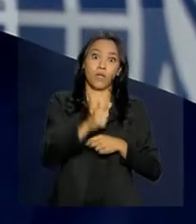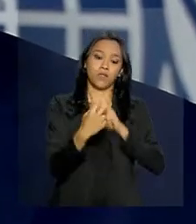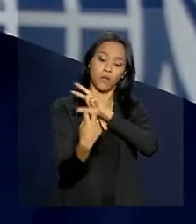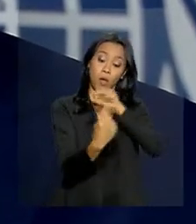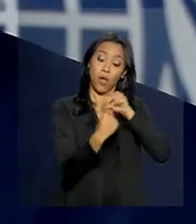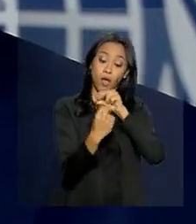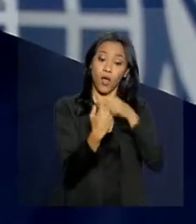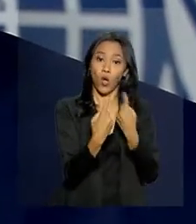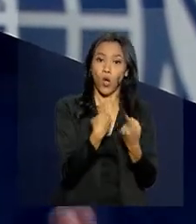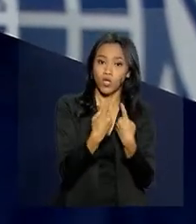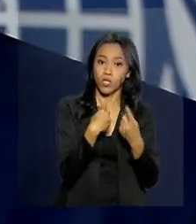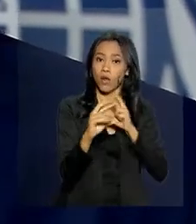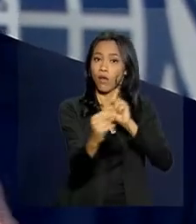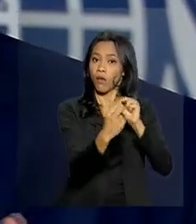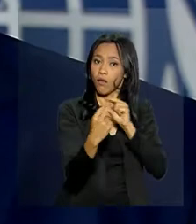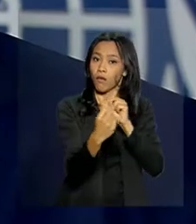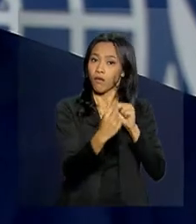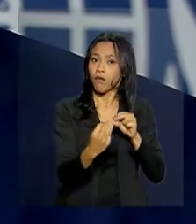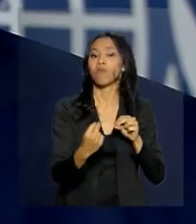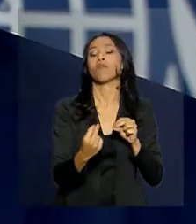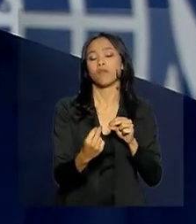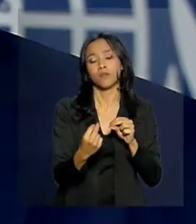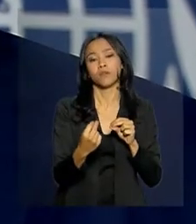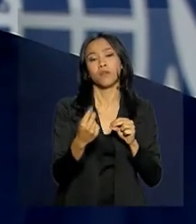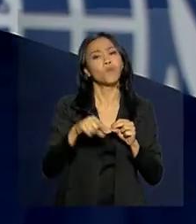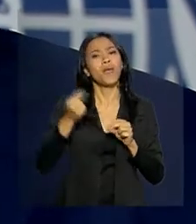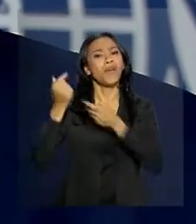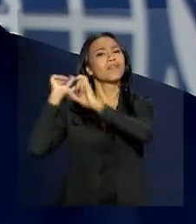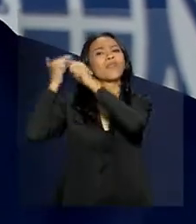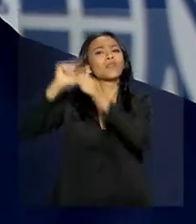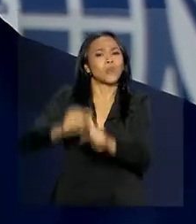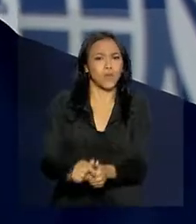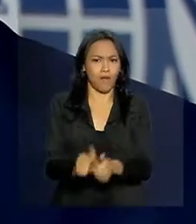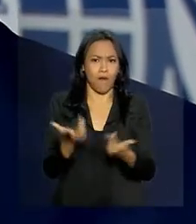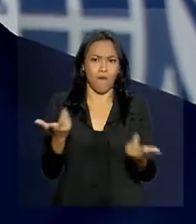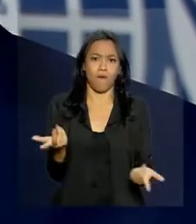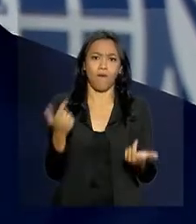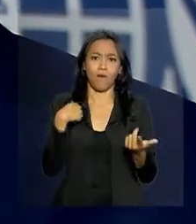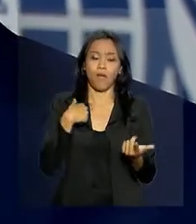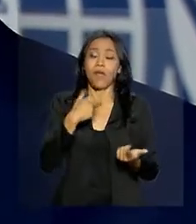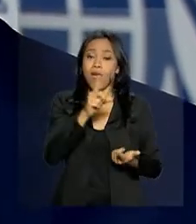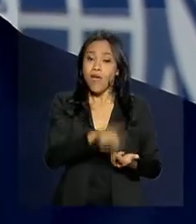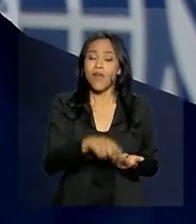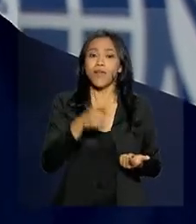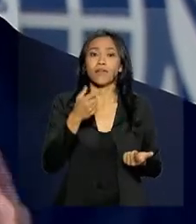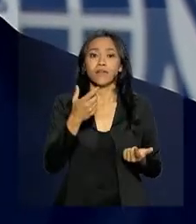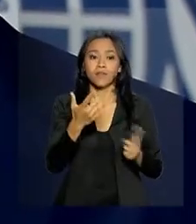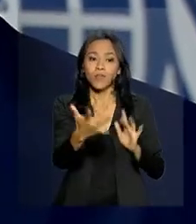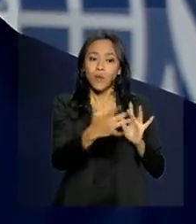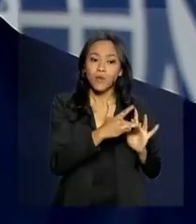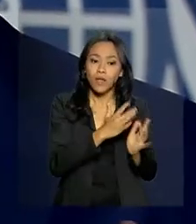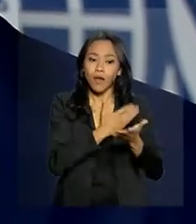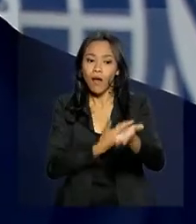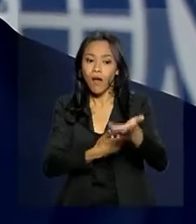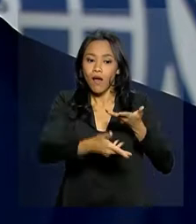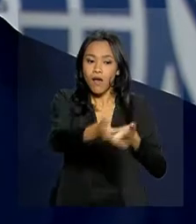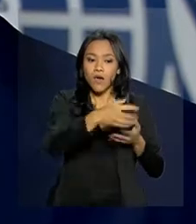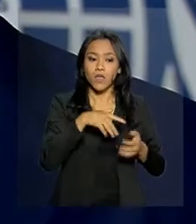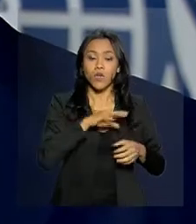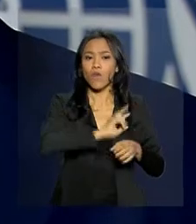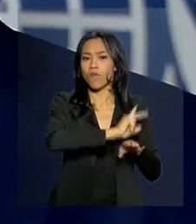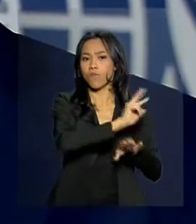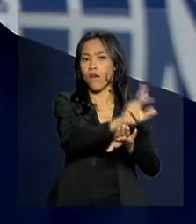digo na verdade mais do que a diplomacia tradicional eu digo na verdade uma diplomacia inter está bom estadual